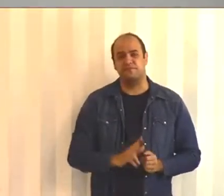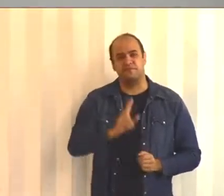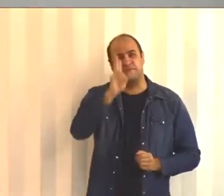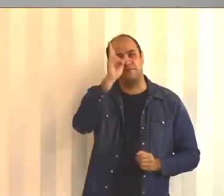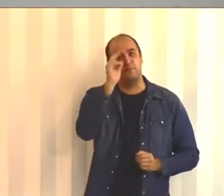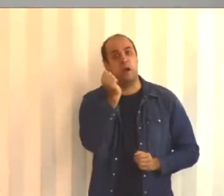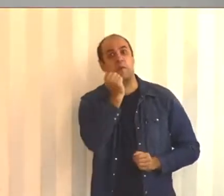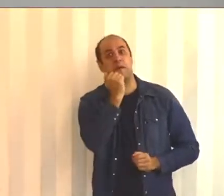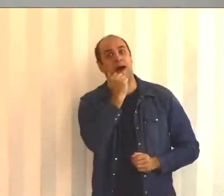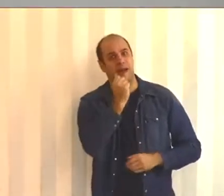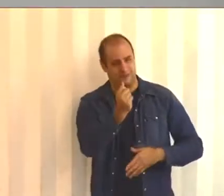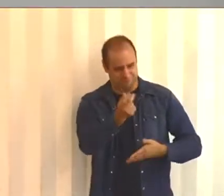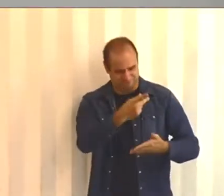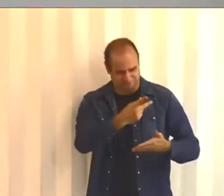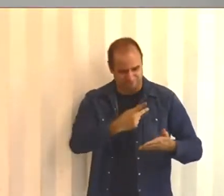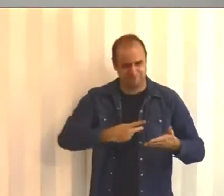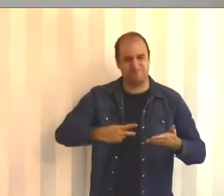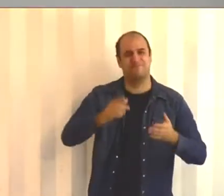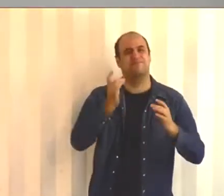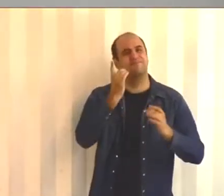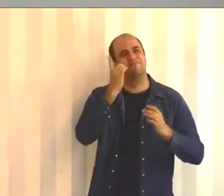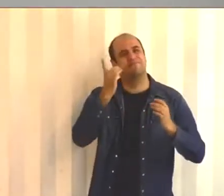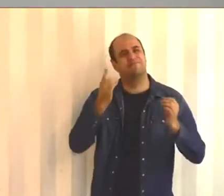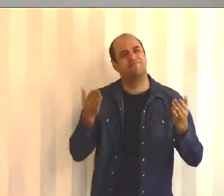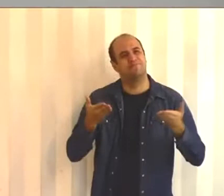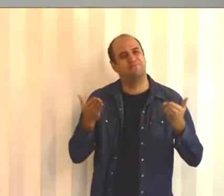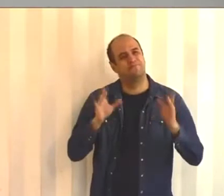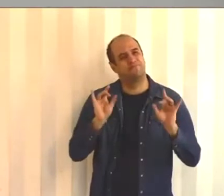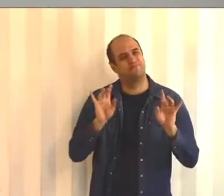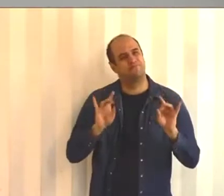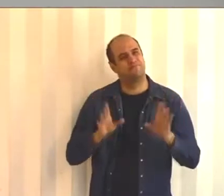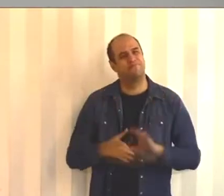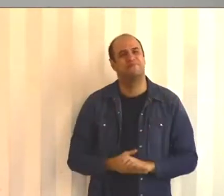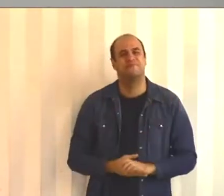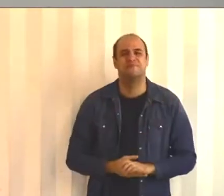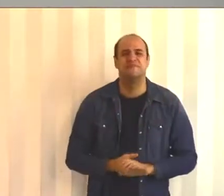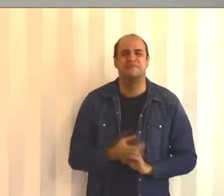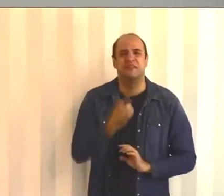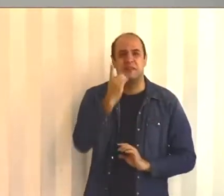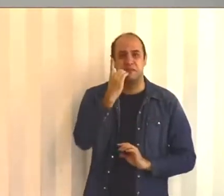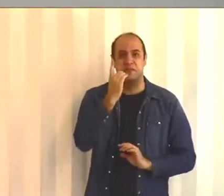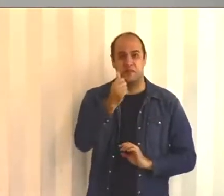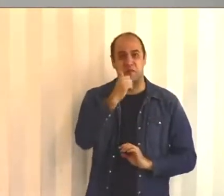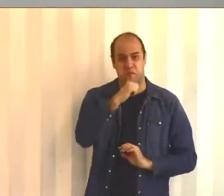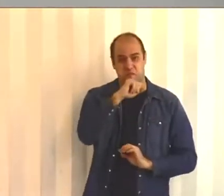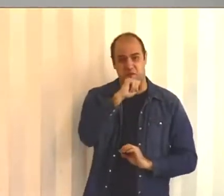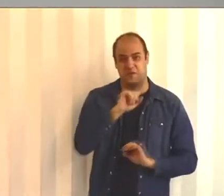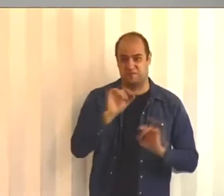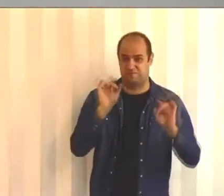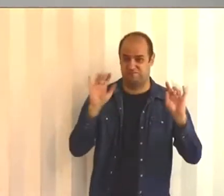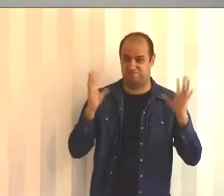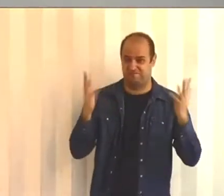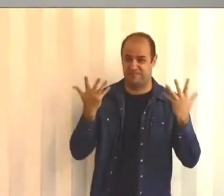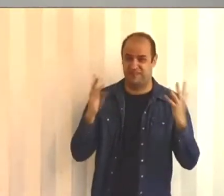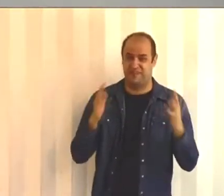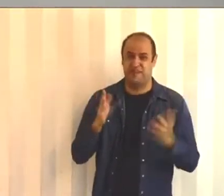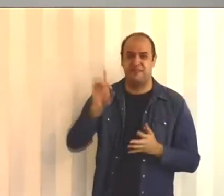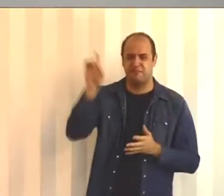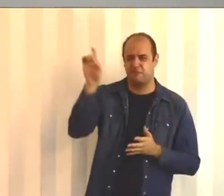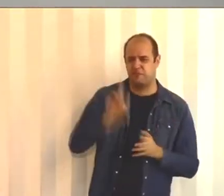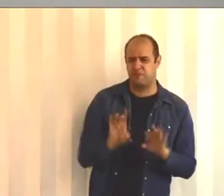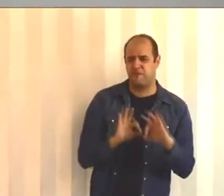da sua mãe nesse desenho, nesse dia especial, um dia em que nós celebramos a presença de Deus na